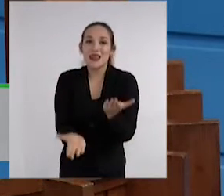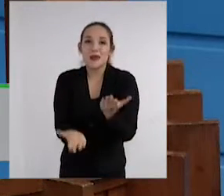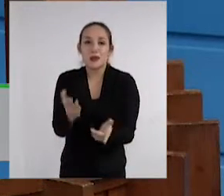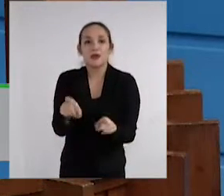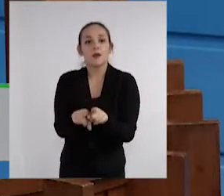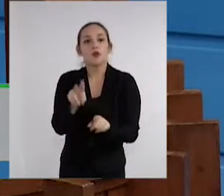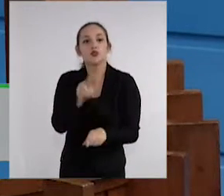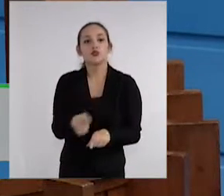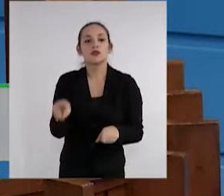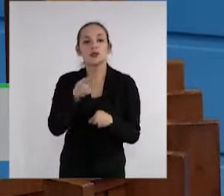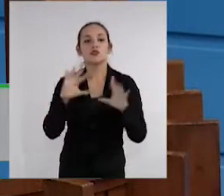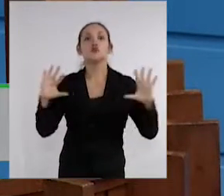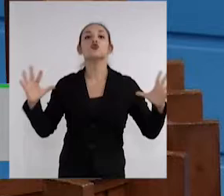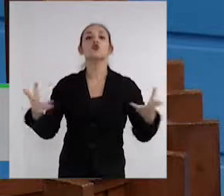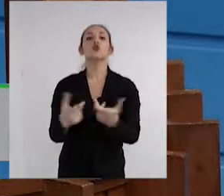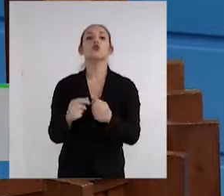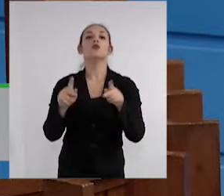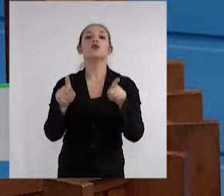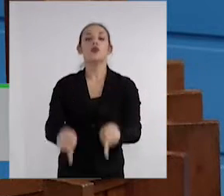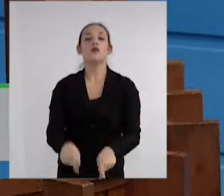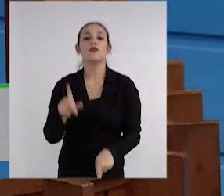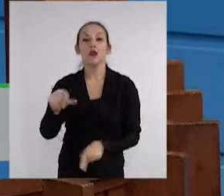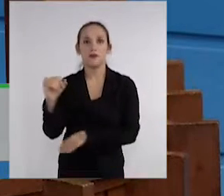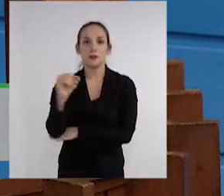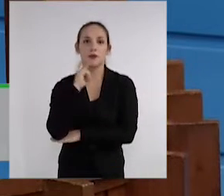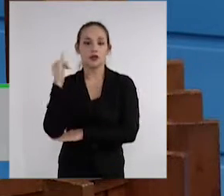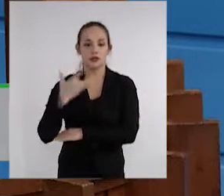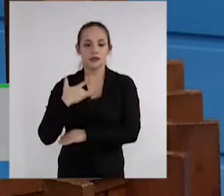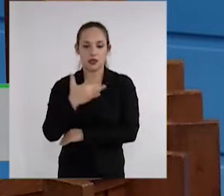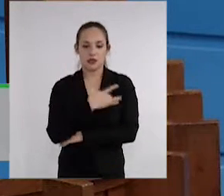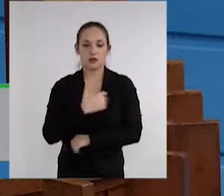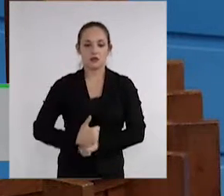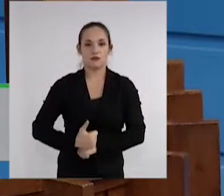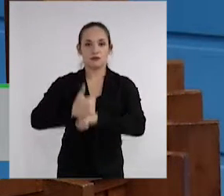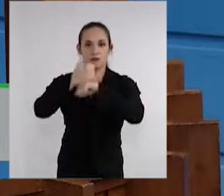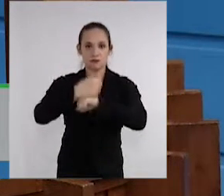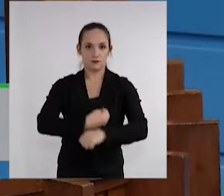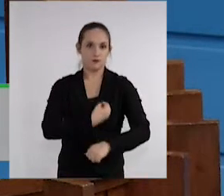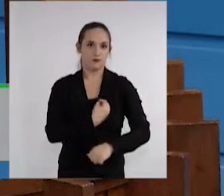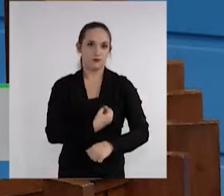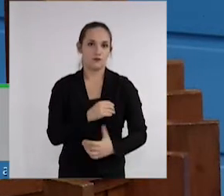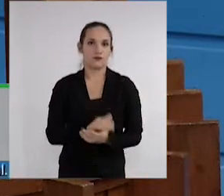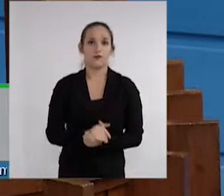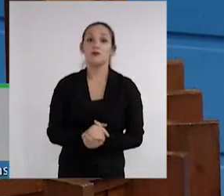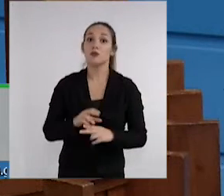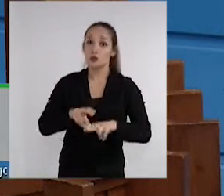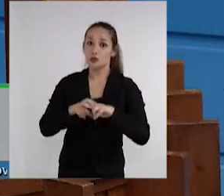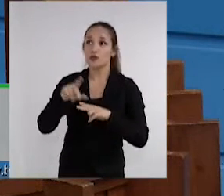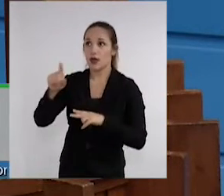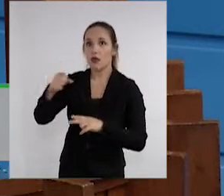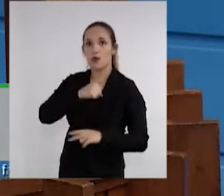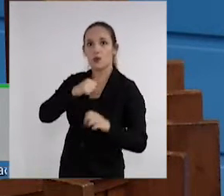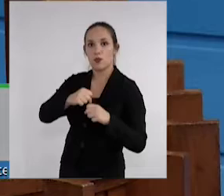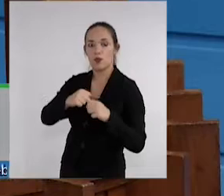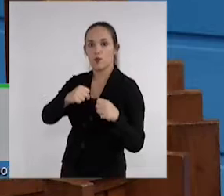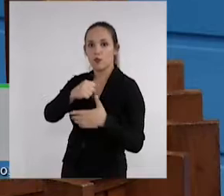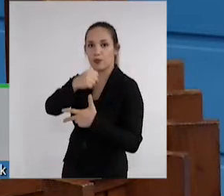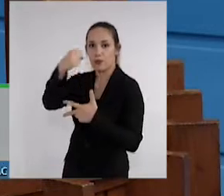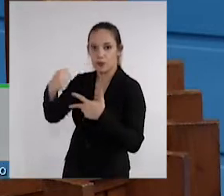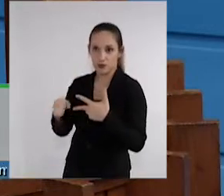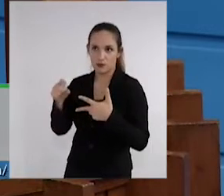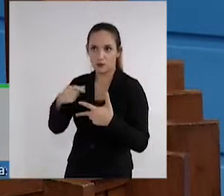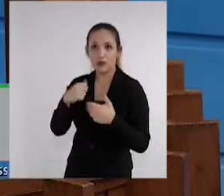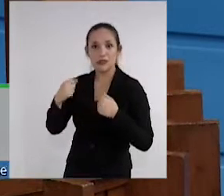uso comum do povo e essencial à sadia qualidade de vida, impondo-se ao poder público e à coletividade o